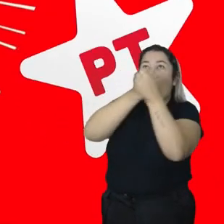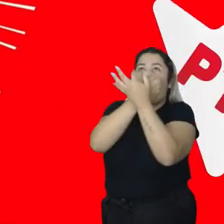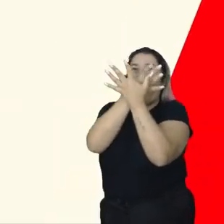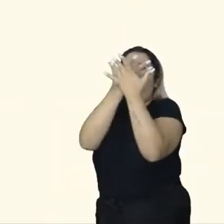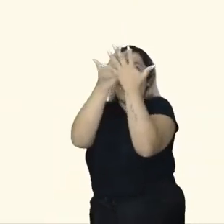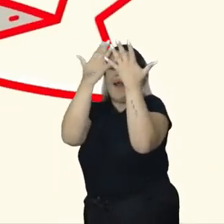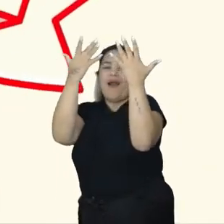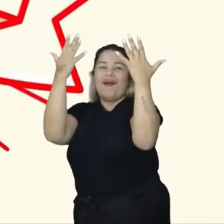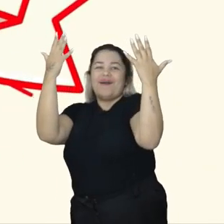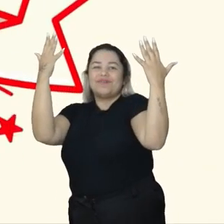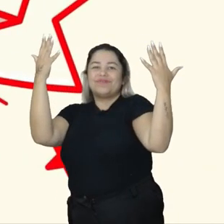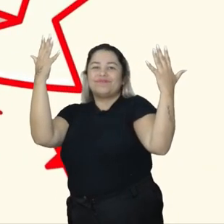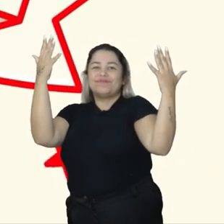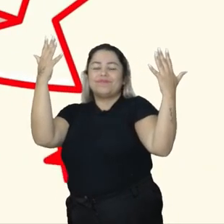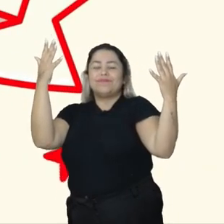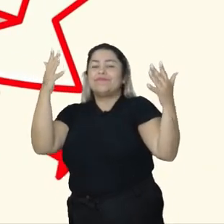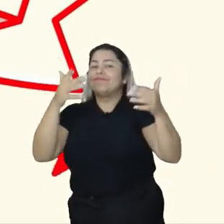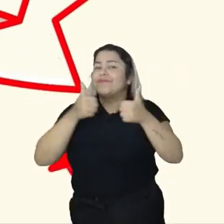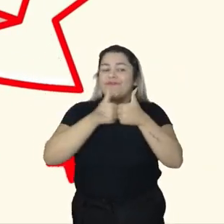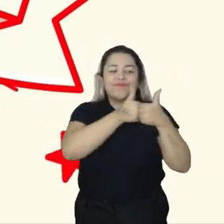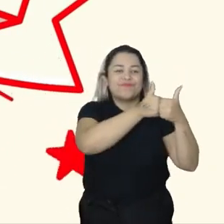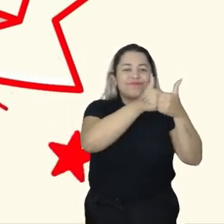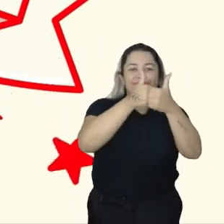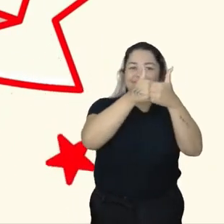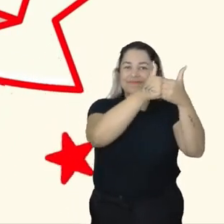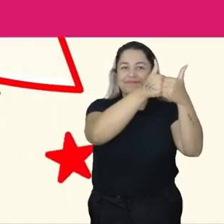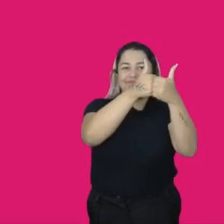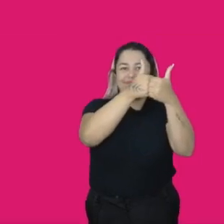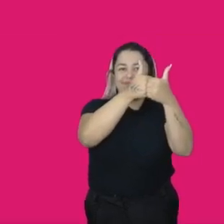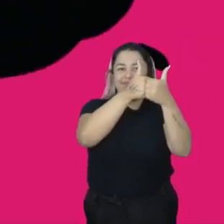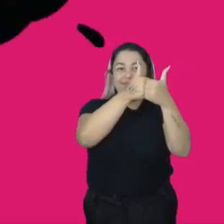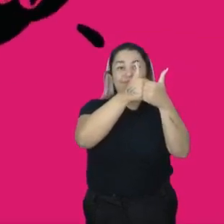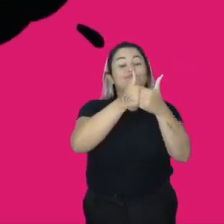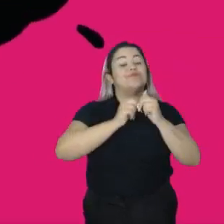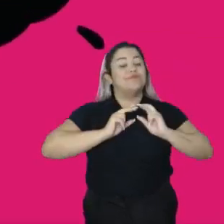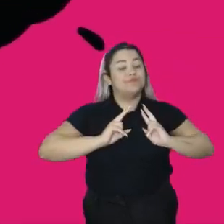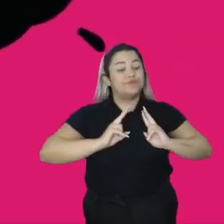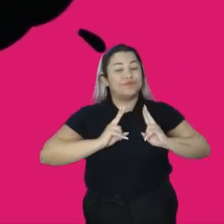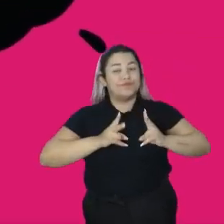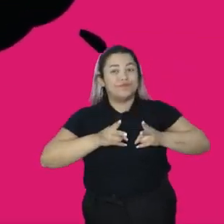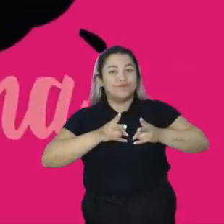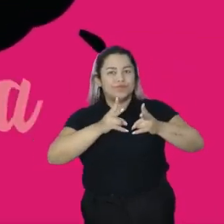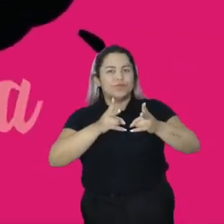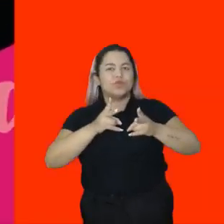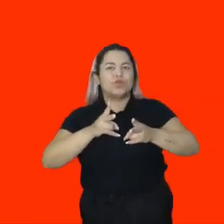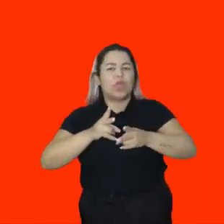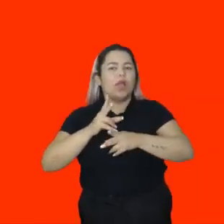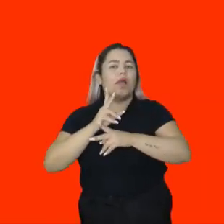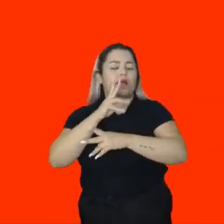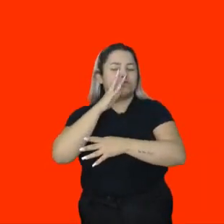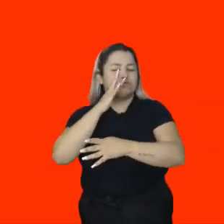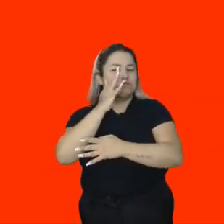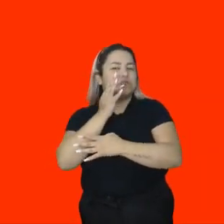brilha, ela é quem vai me guiar. Ser guerreira é minha